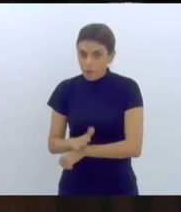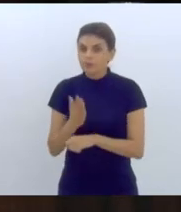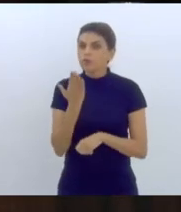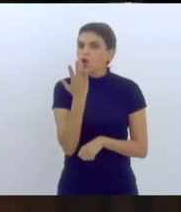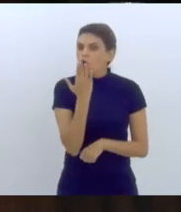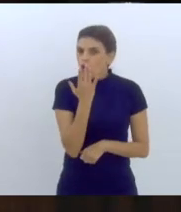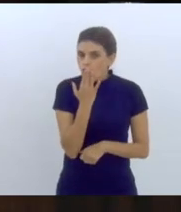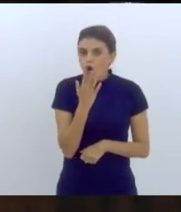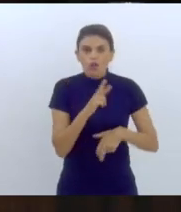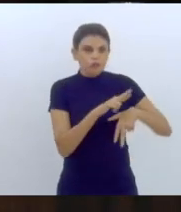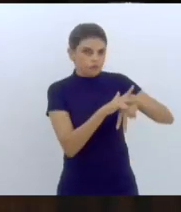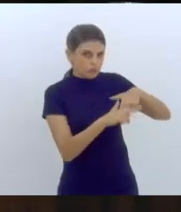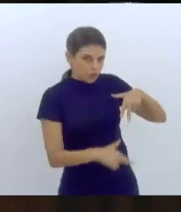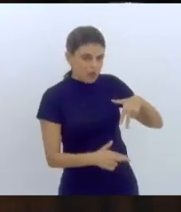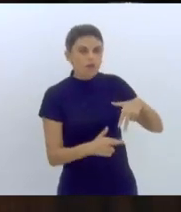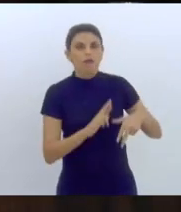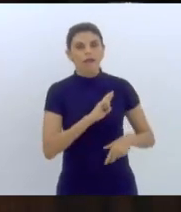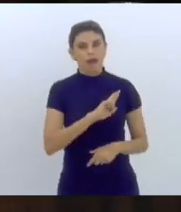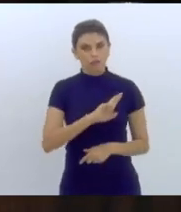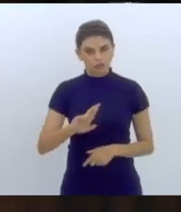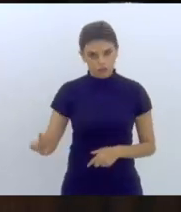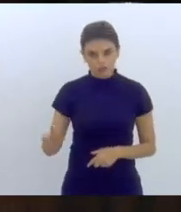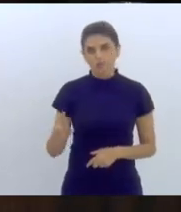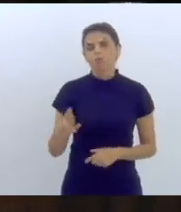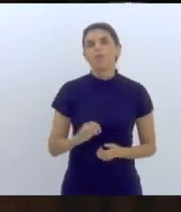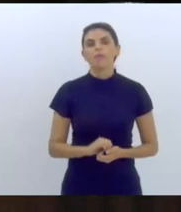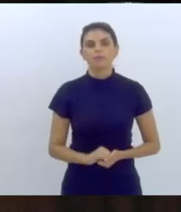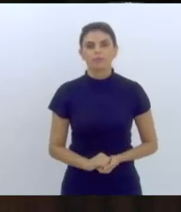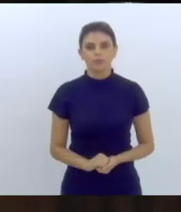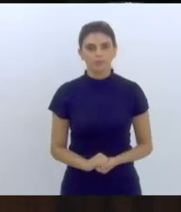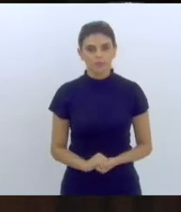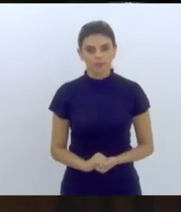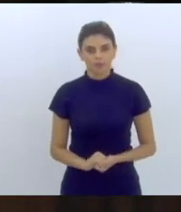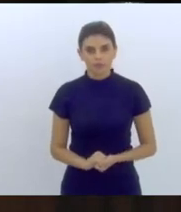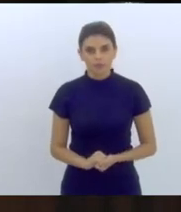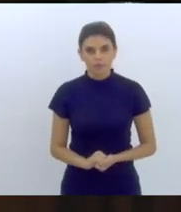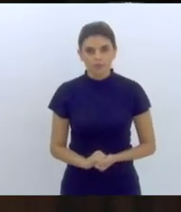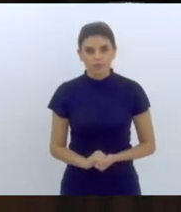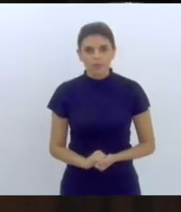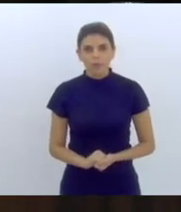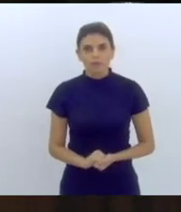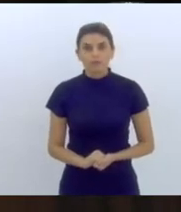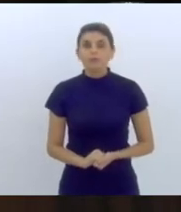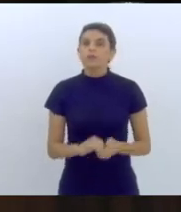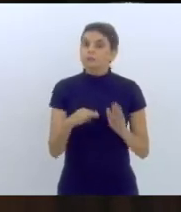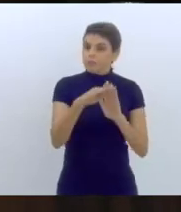Etnia Religiosa e Procedência Nacional. Para emitir